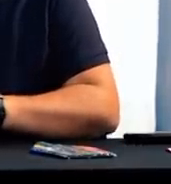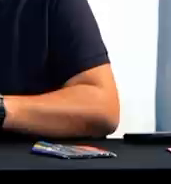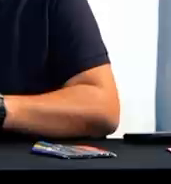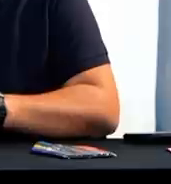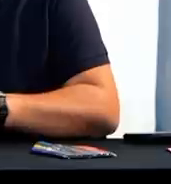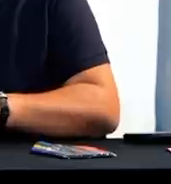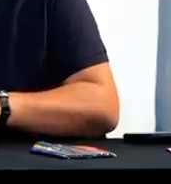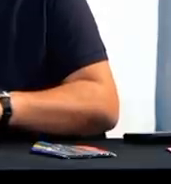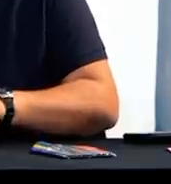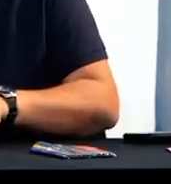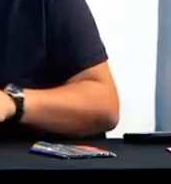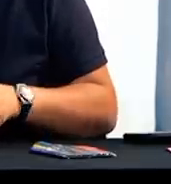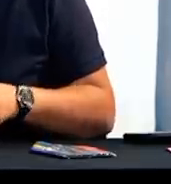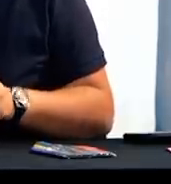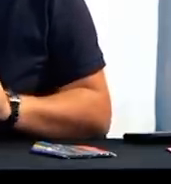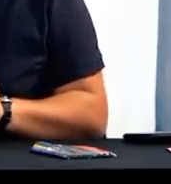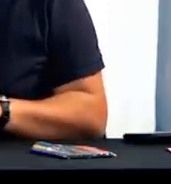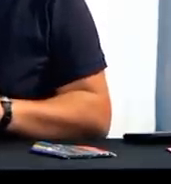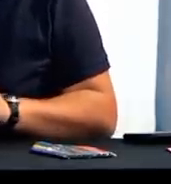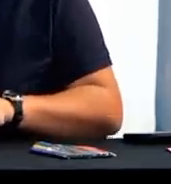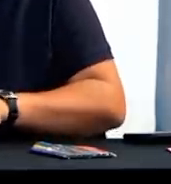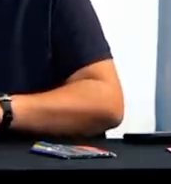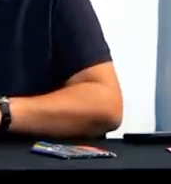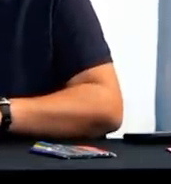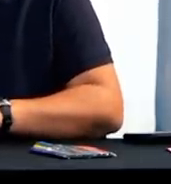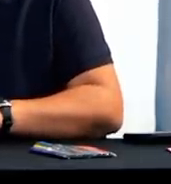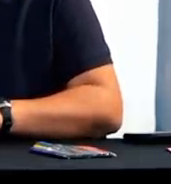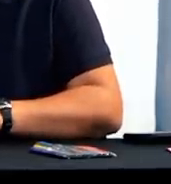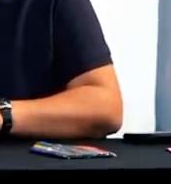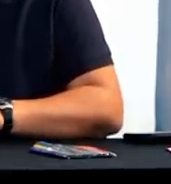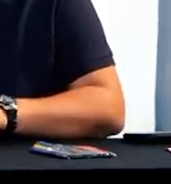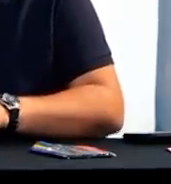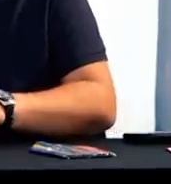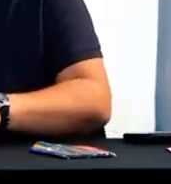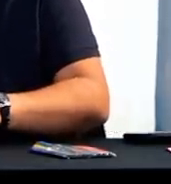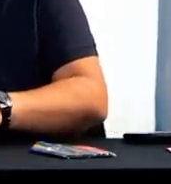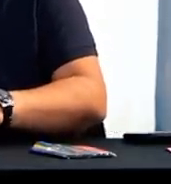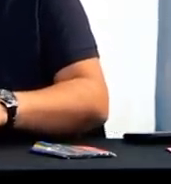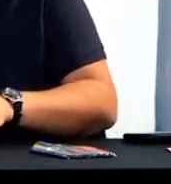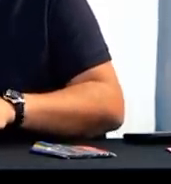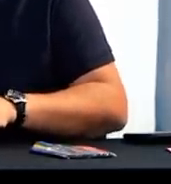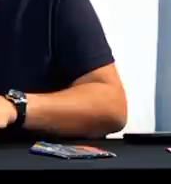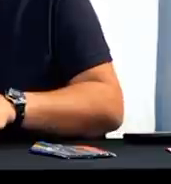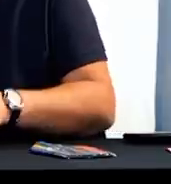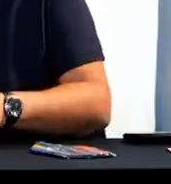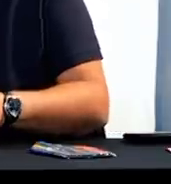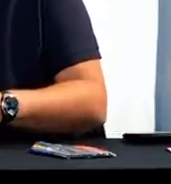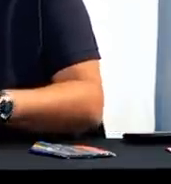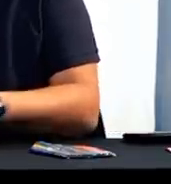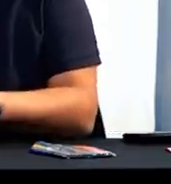Coloco um pouquinho de cola, o meu número 1 aqui.